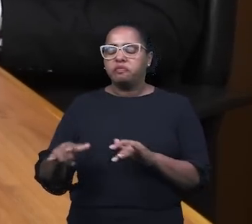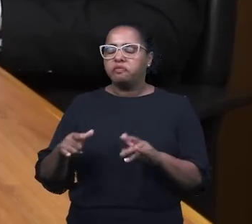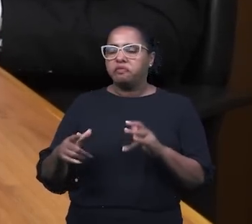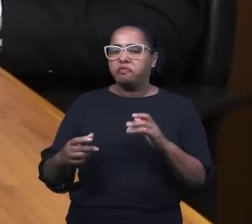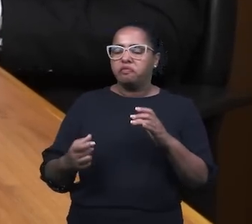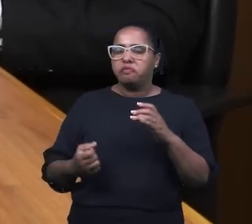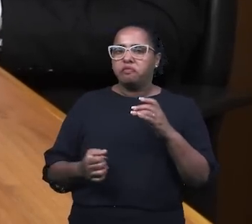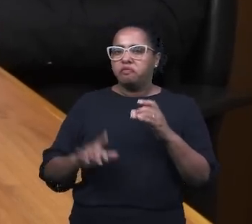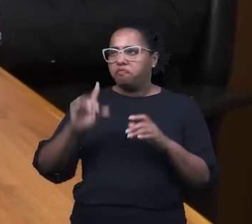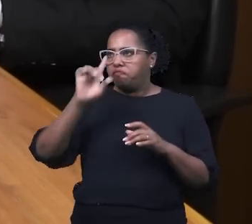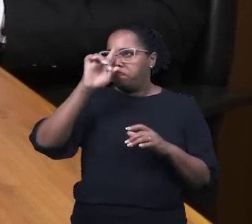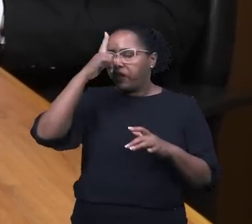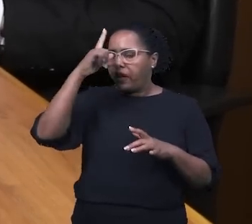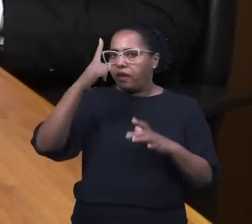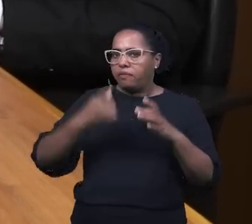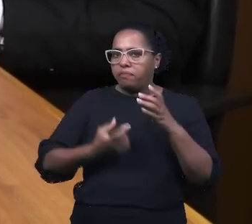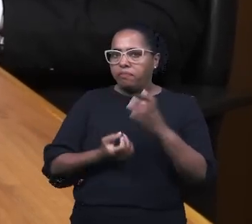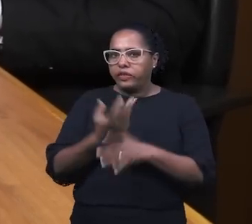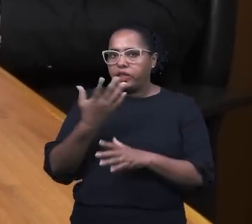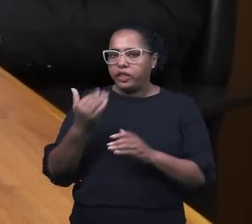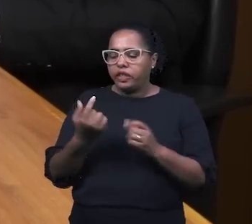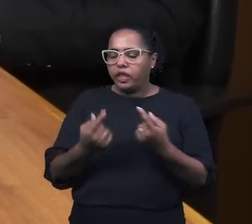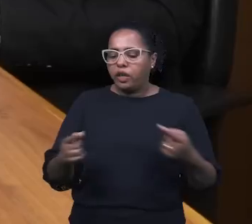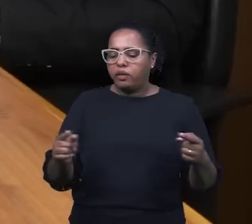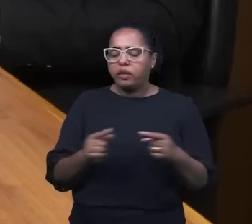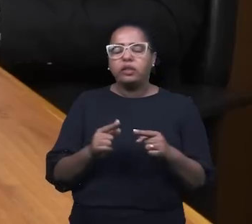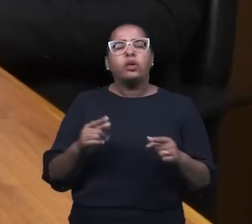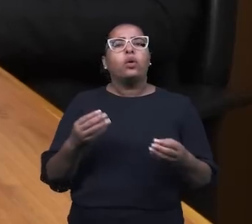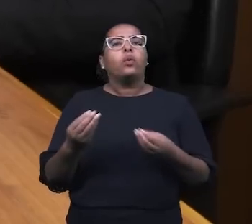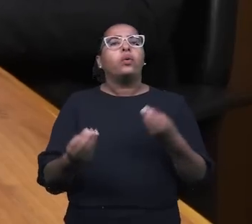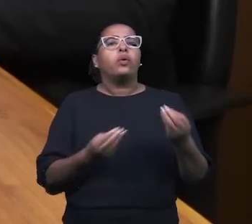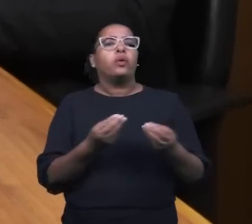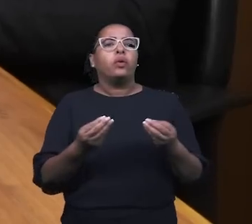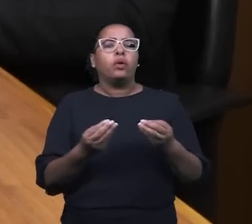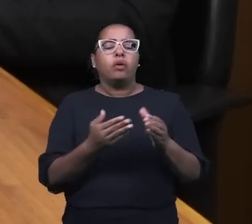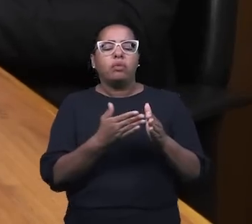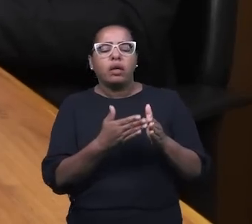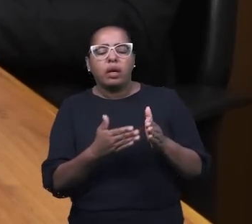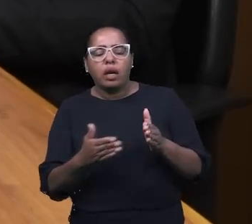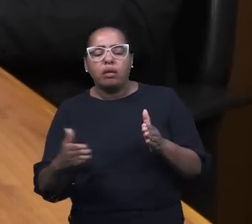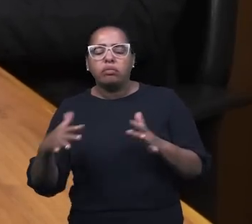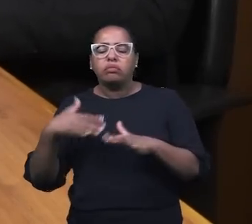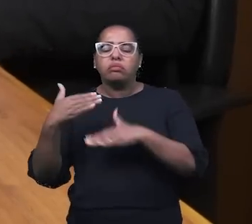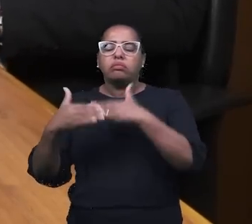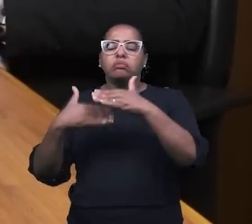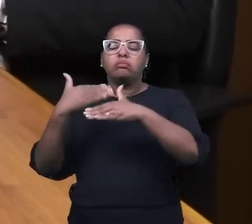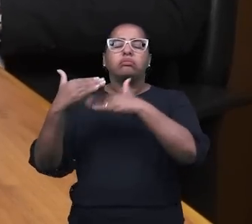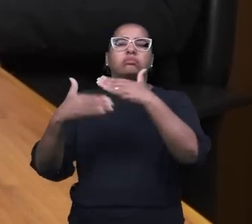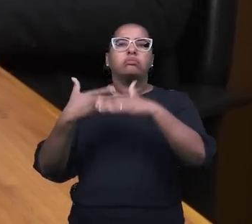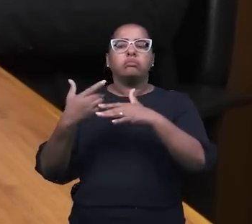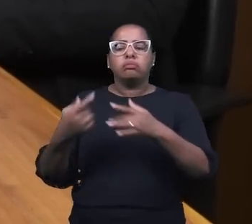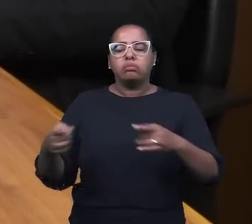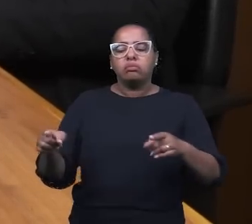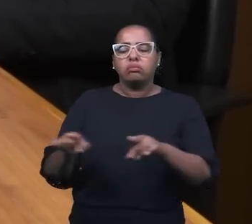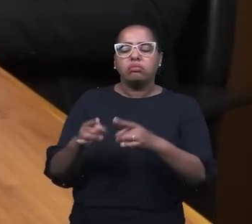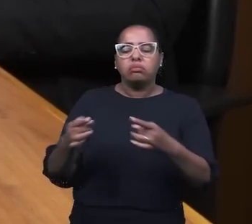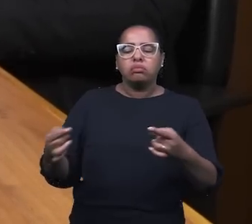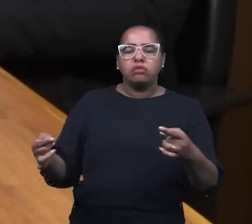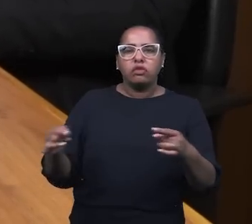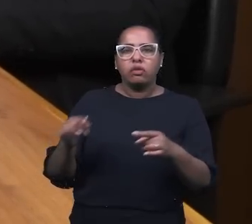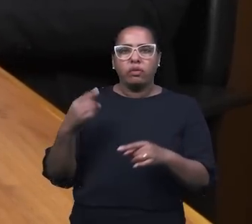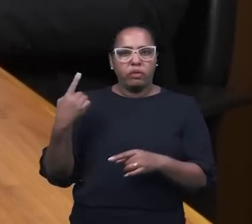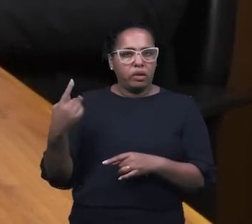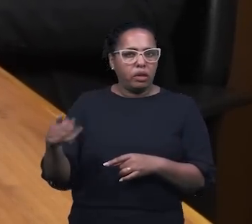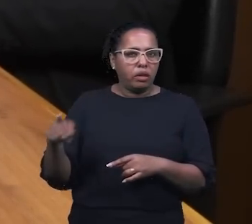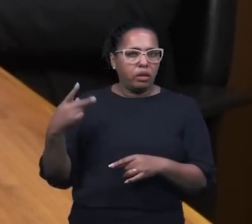compõe um hino, né? Como é que é o processo para que esse hino